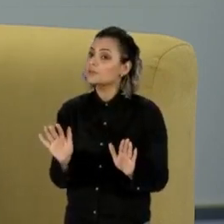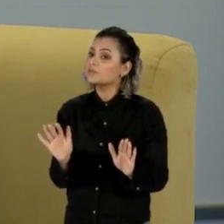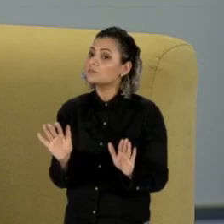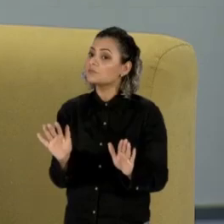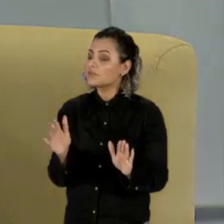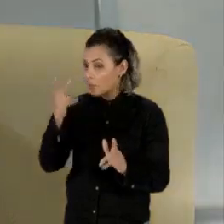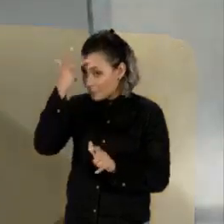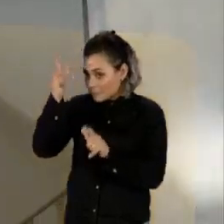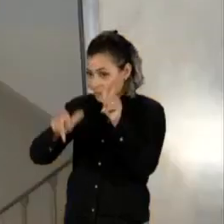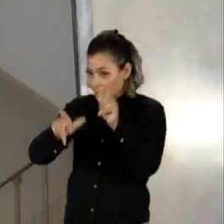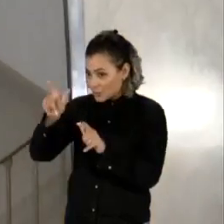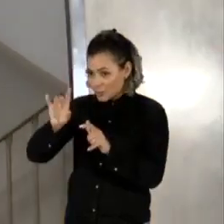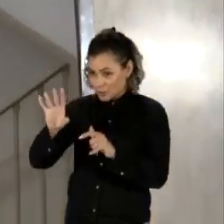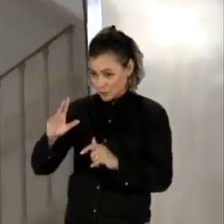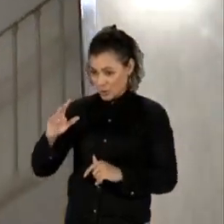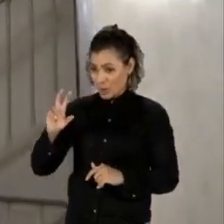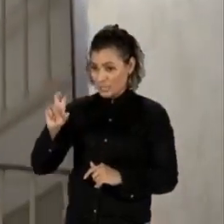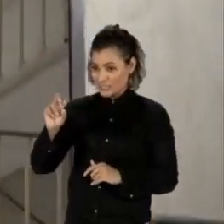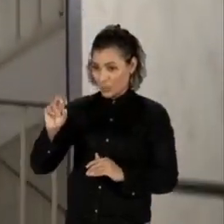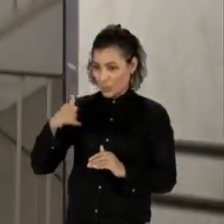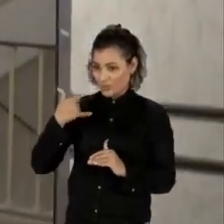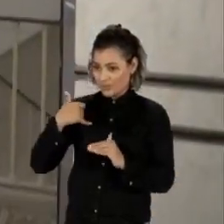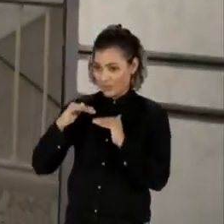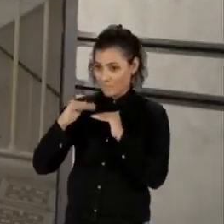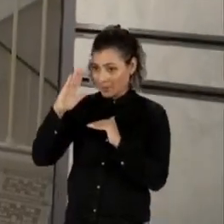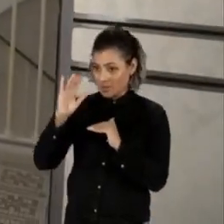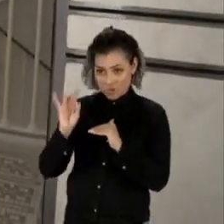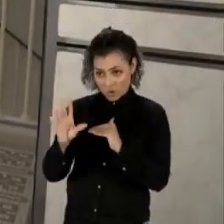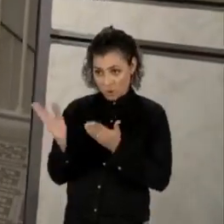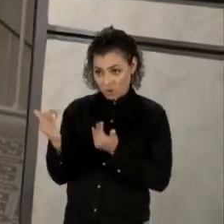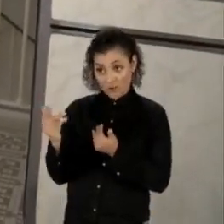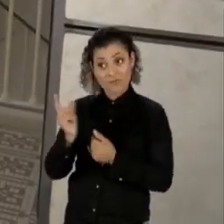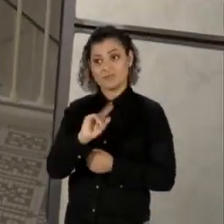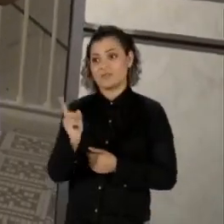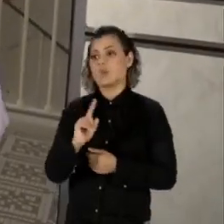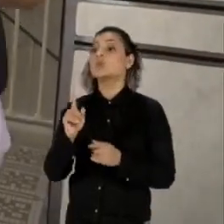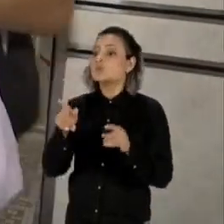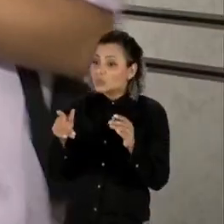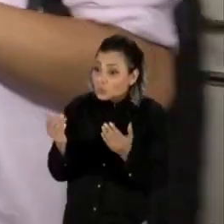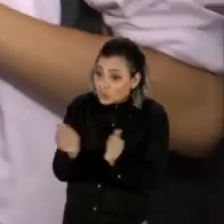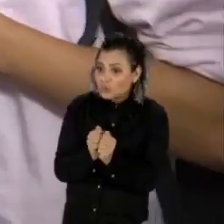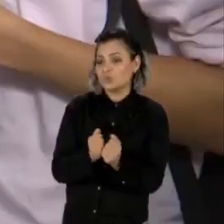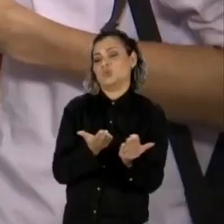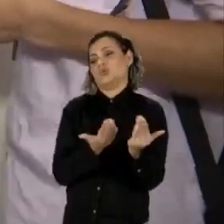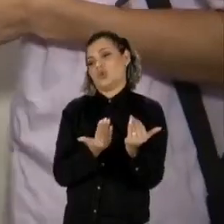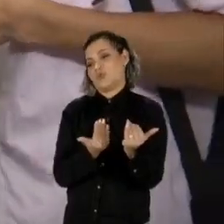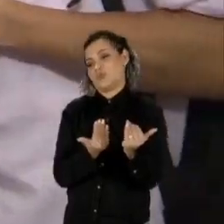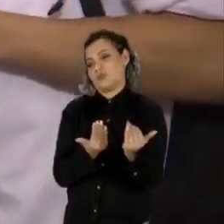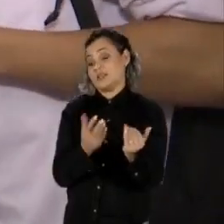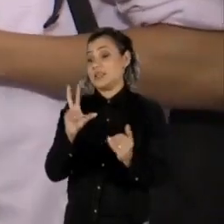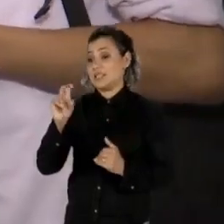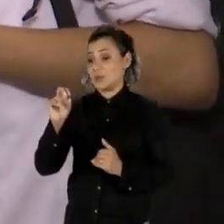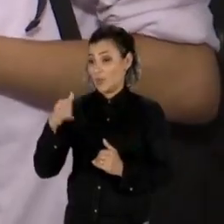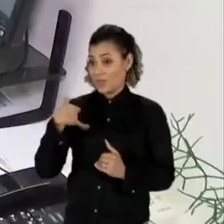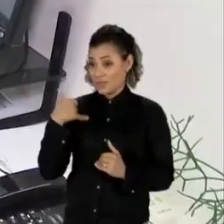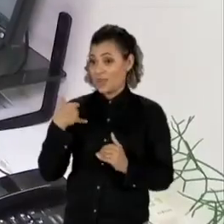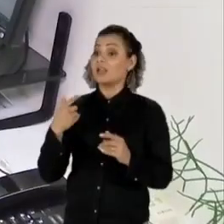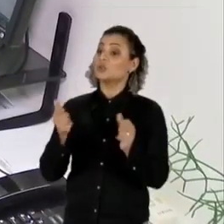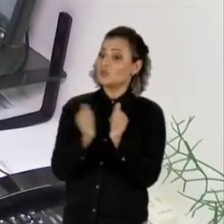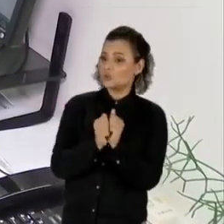pessoas de mais de 50 anos ou jovens é e jovens pessoas 50 anos e